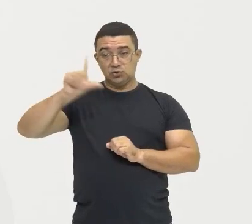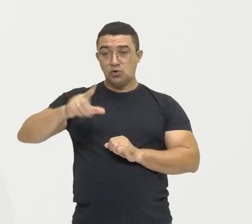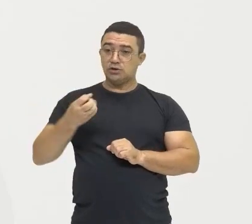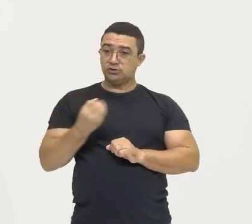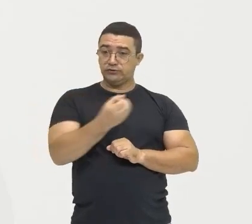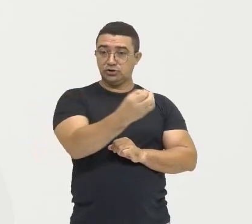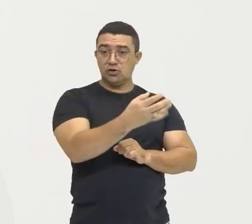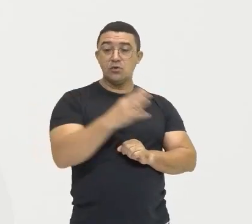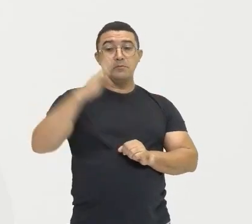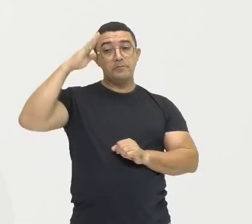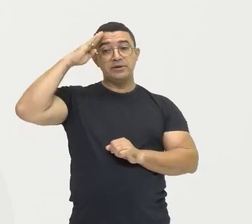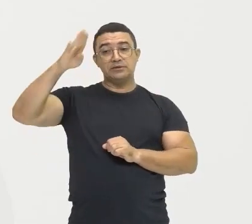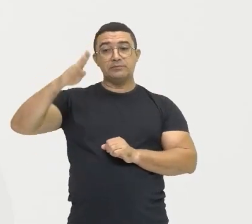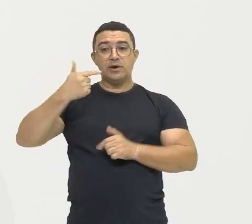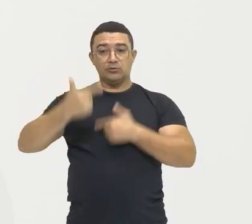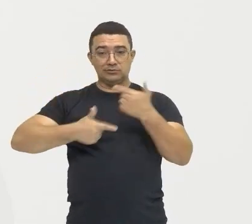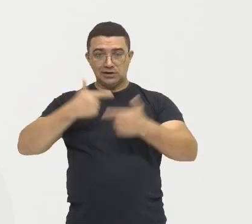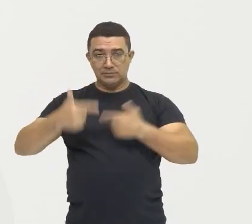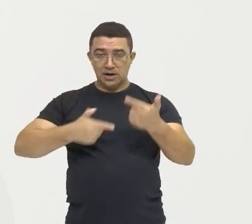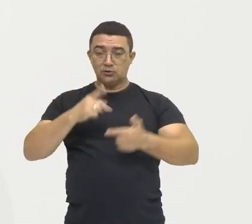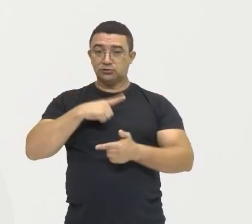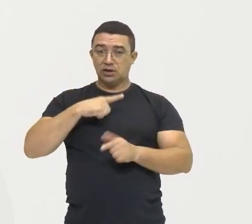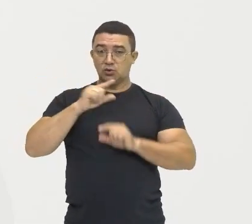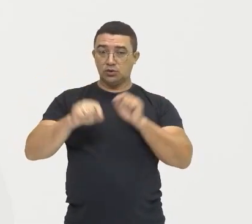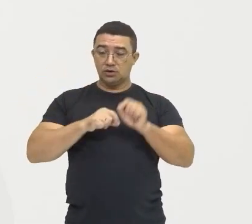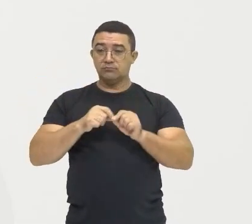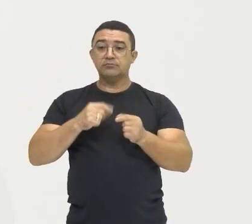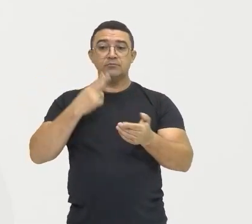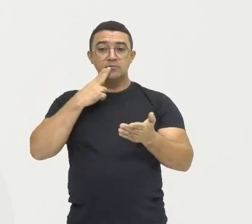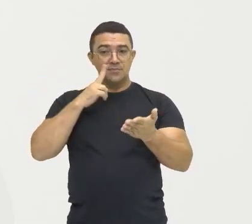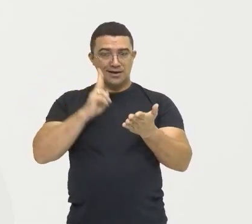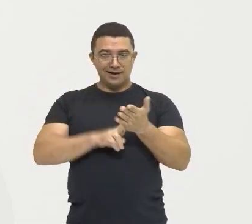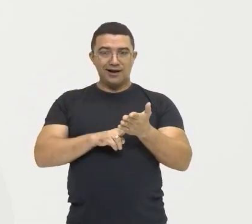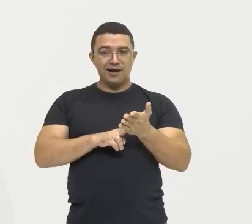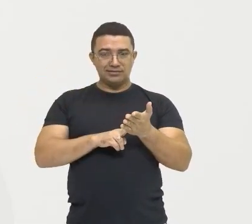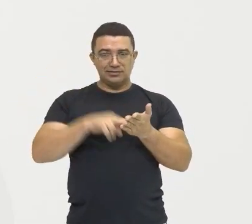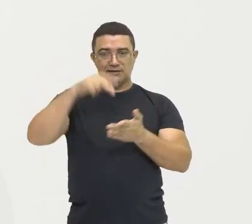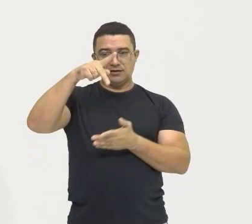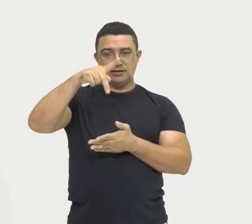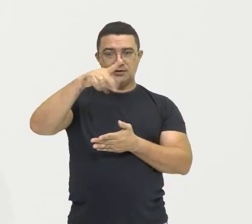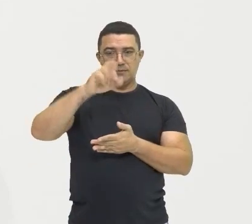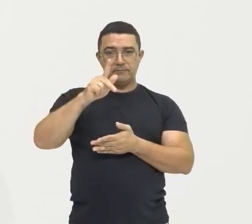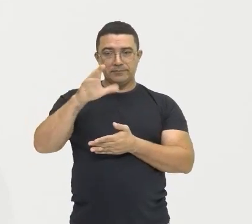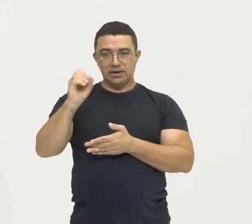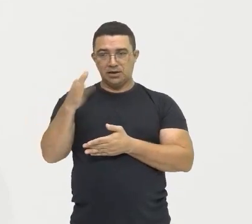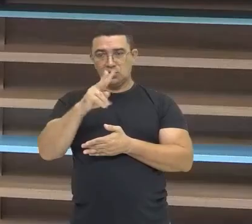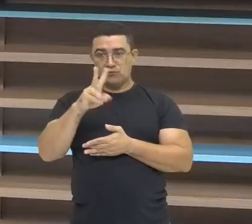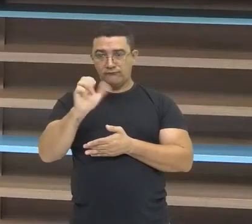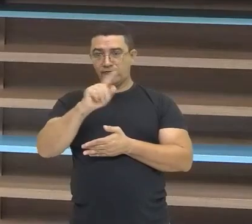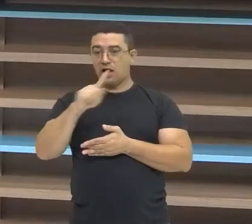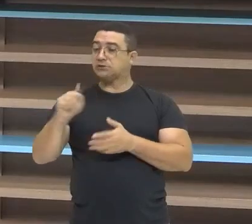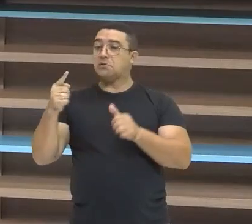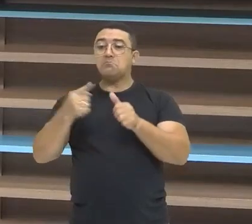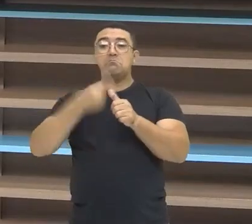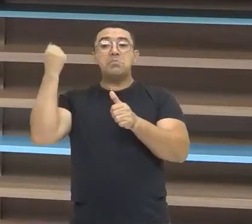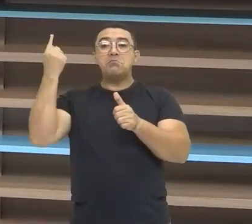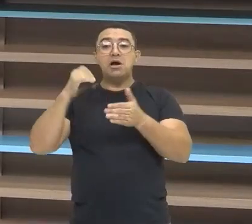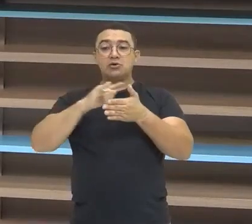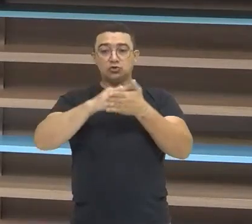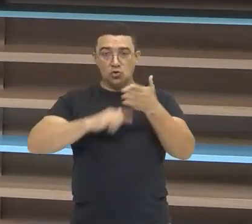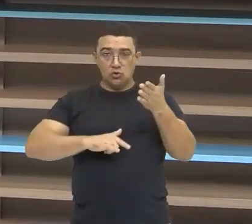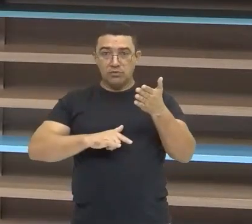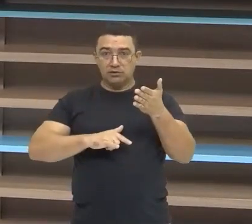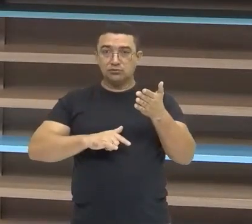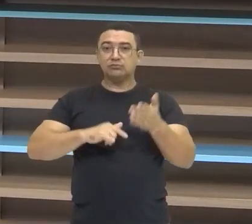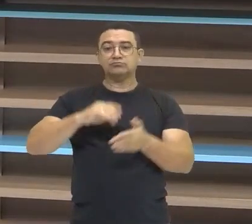principais obras? Então, nós temos a Carta de Pero Vaz de Caminha, que é o primeiro documento, né? O escrivão da frota, o